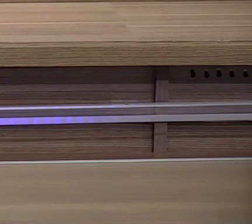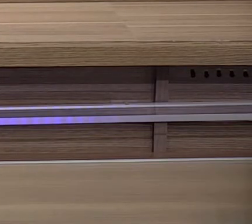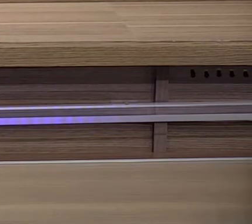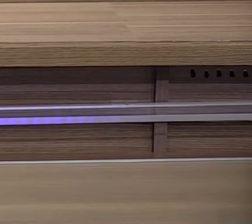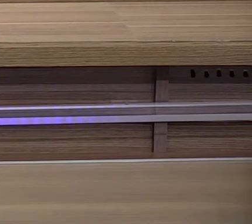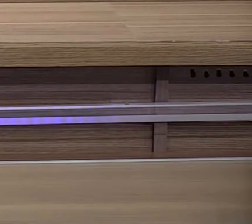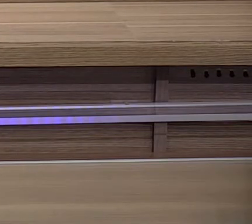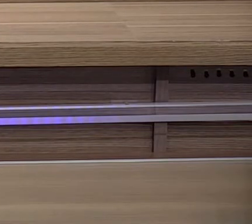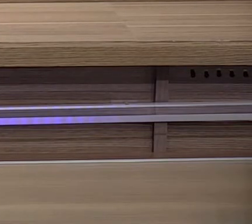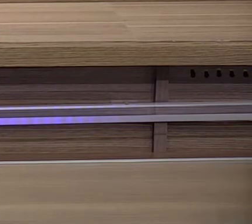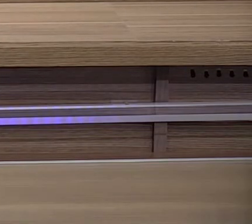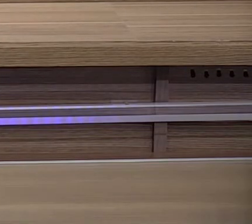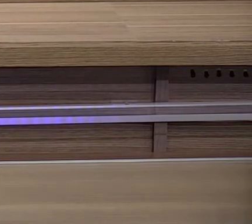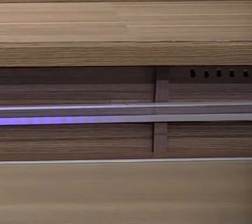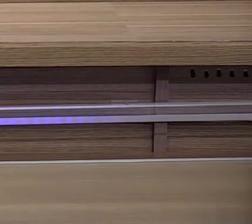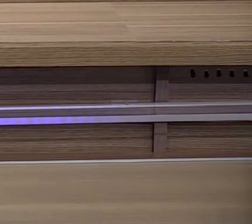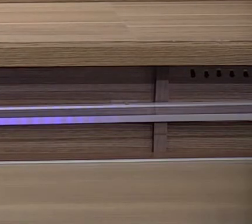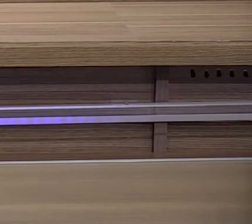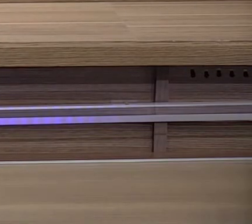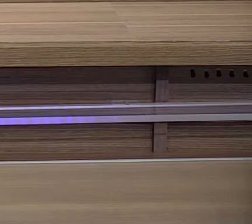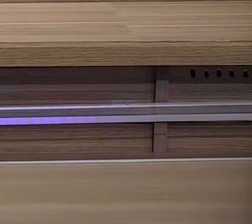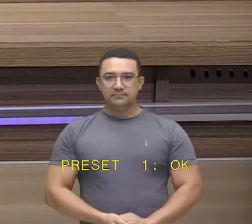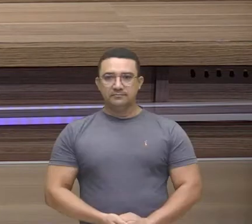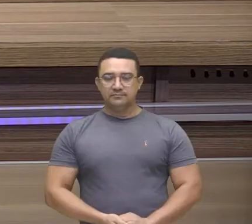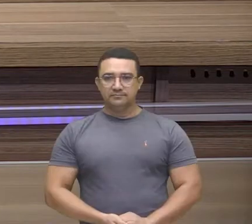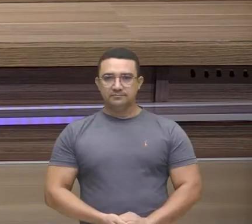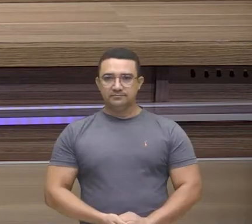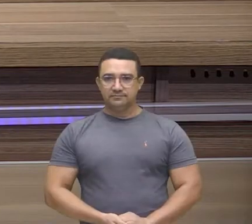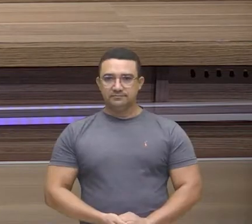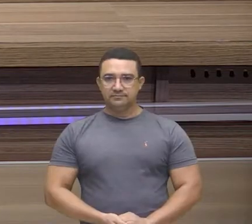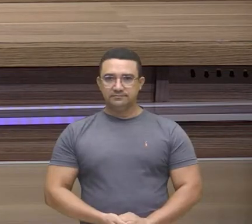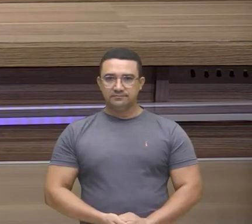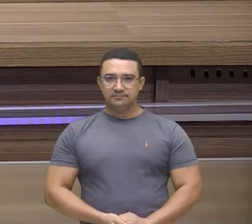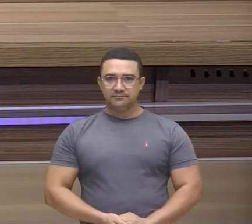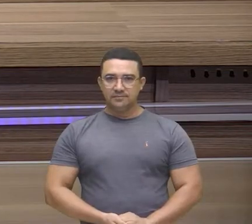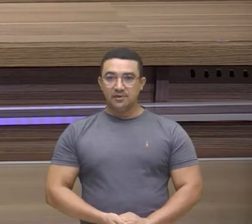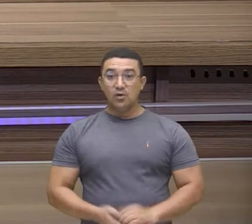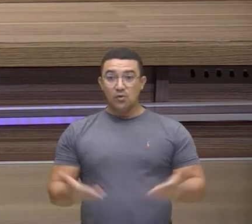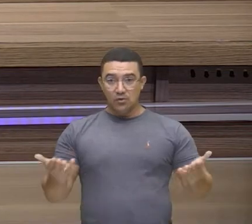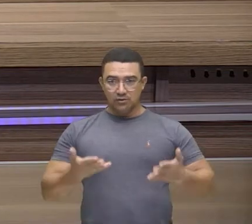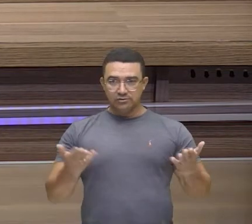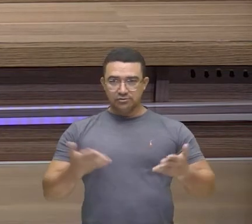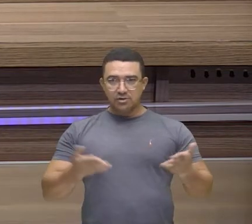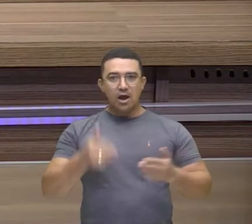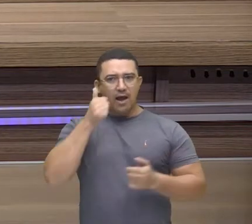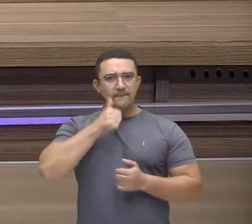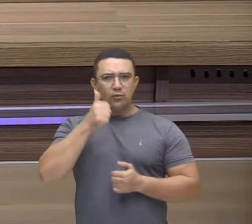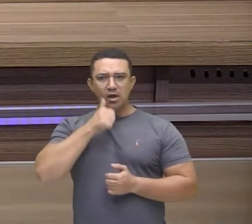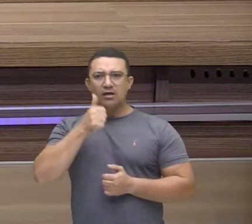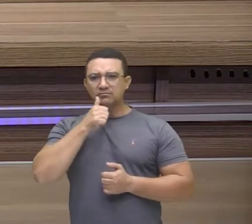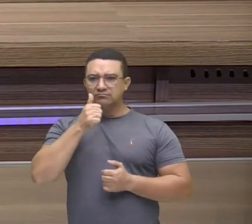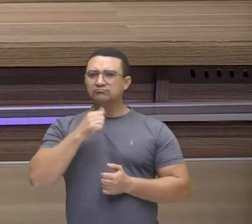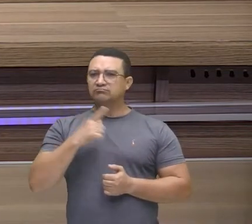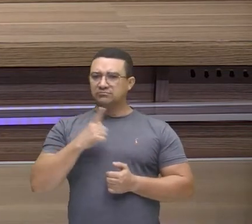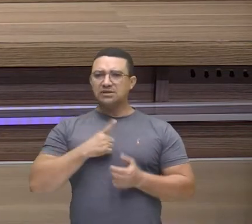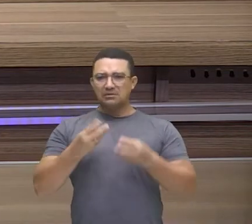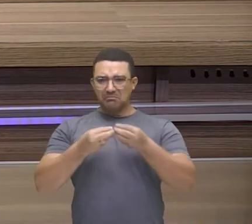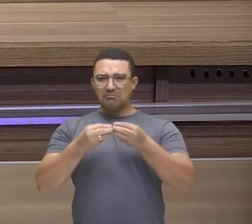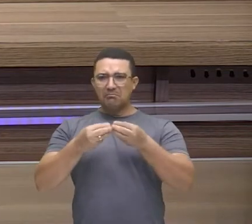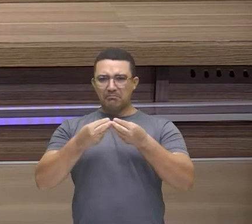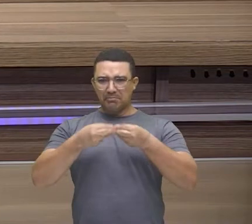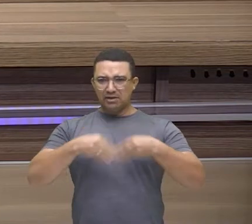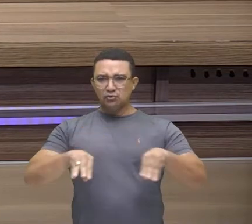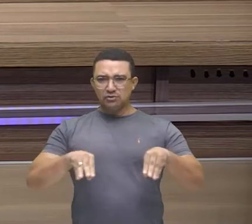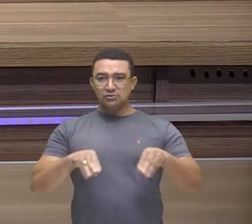a grande prejudicada disso é sempre a mulher. Porque o homem não foi educado adequadamente e ele não tem a